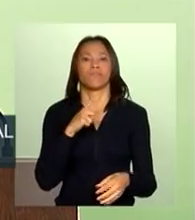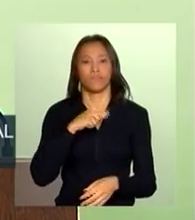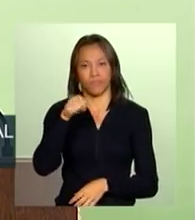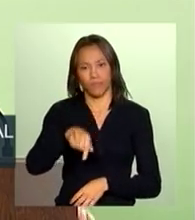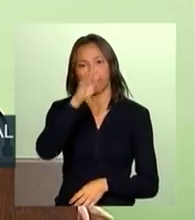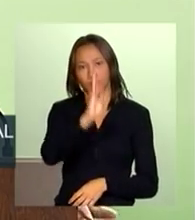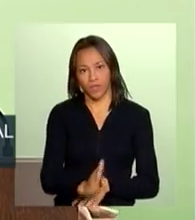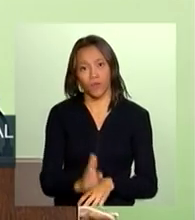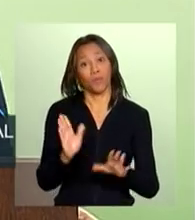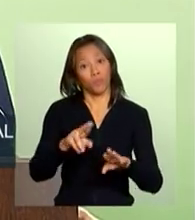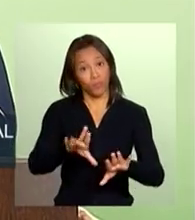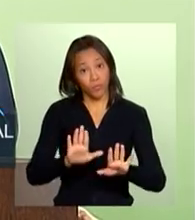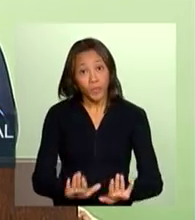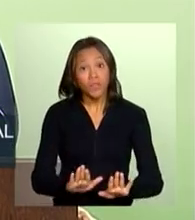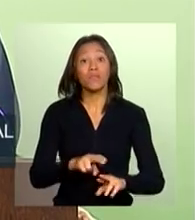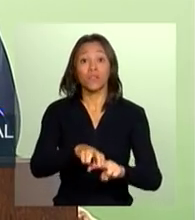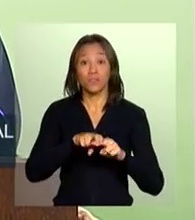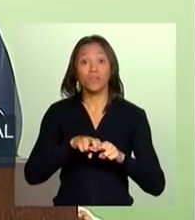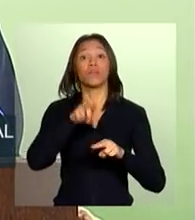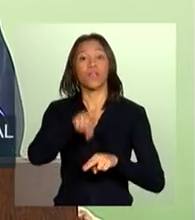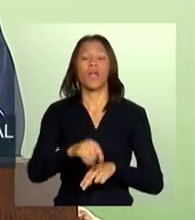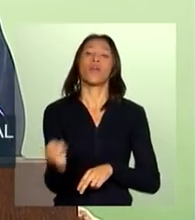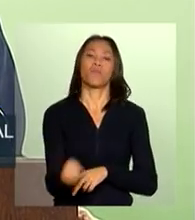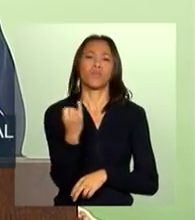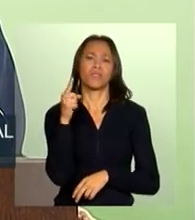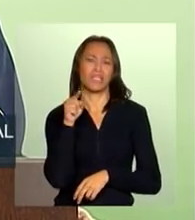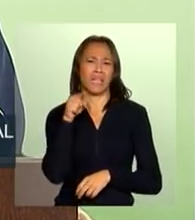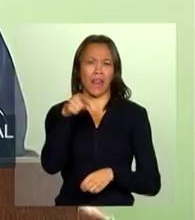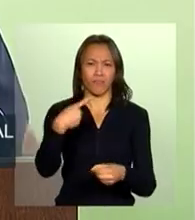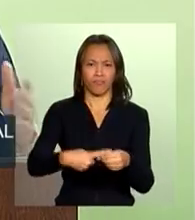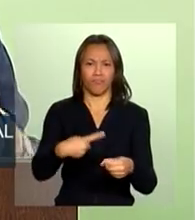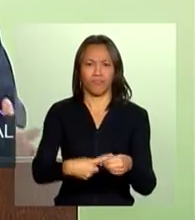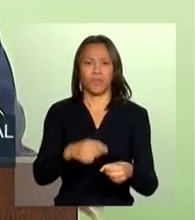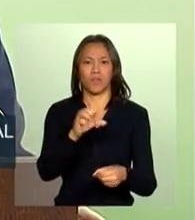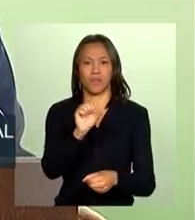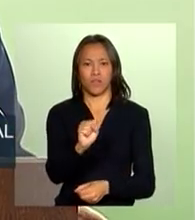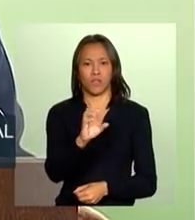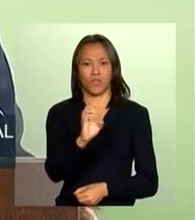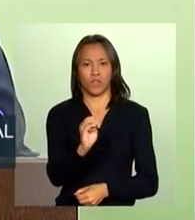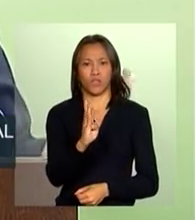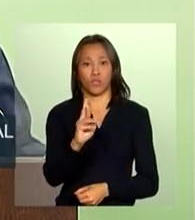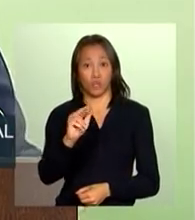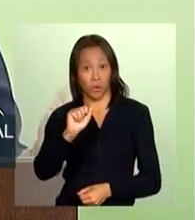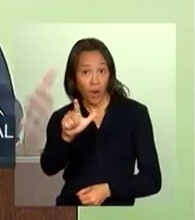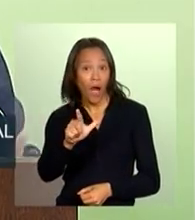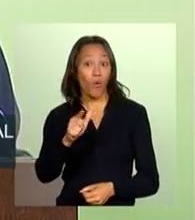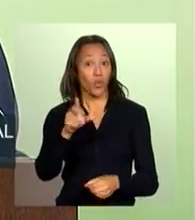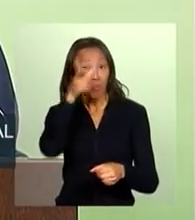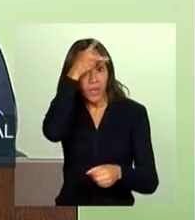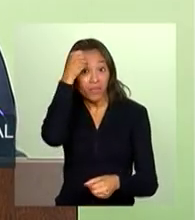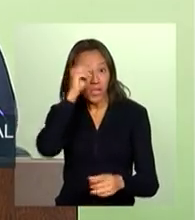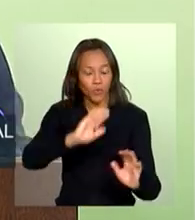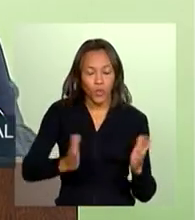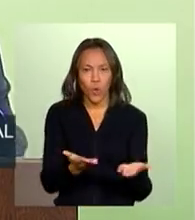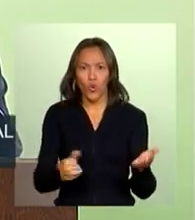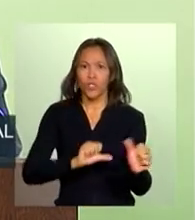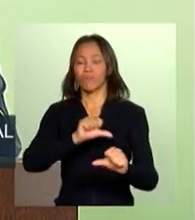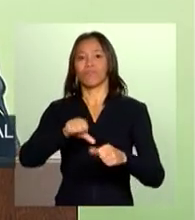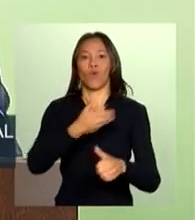isso é tão importante que lá em Sobral um prefeito e hoje um governador,